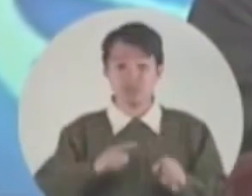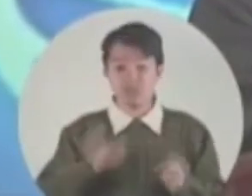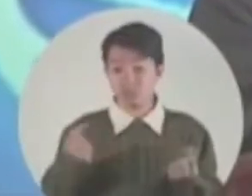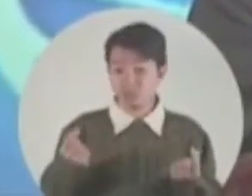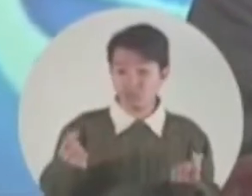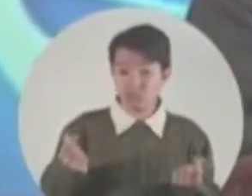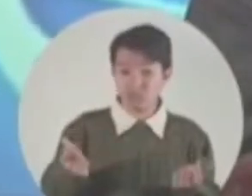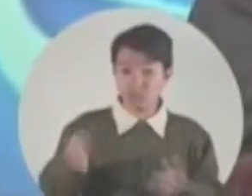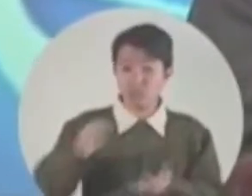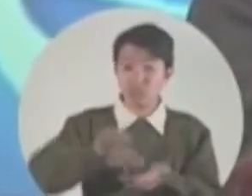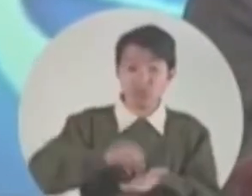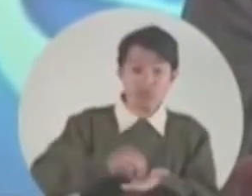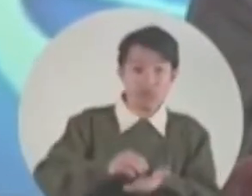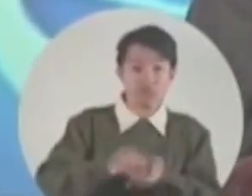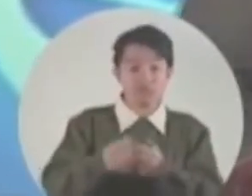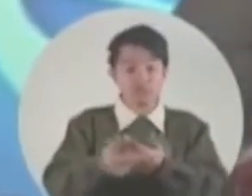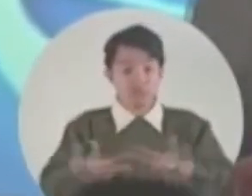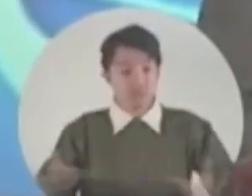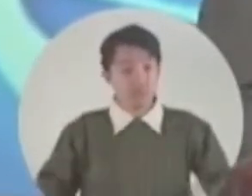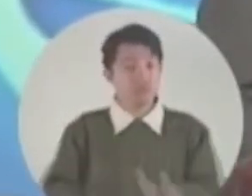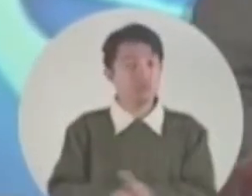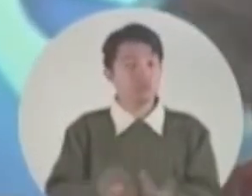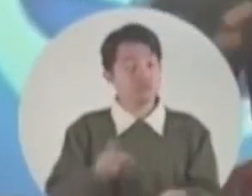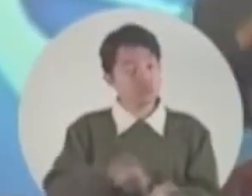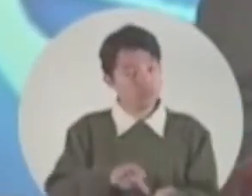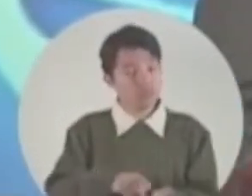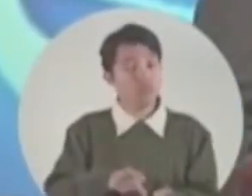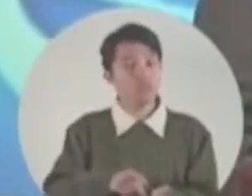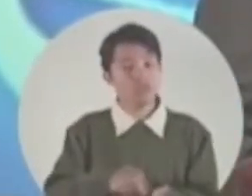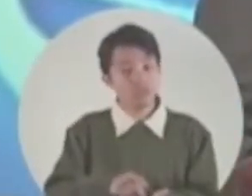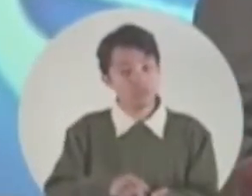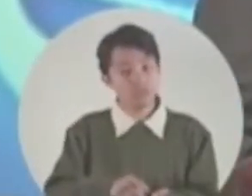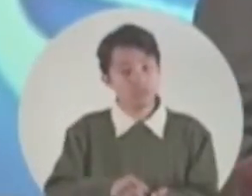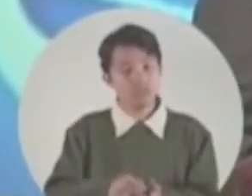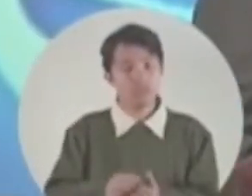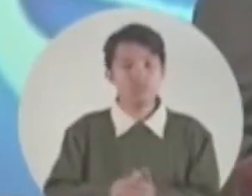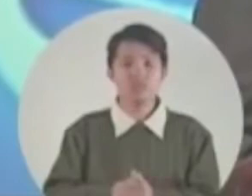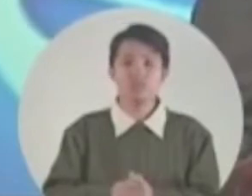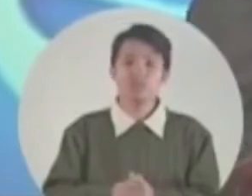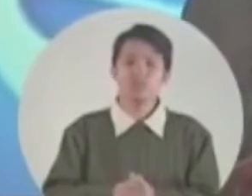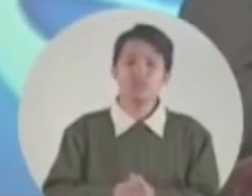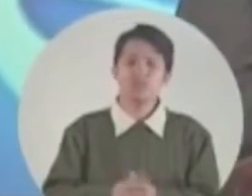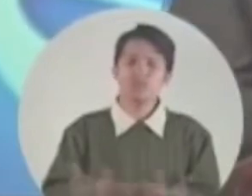que na verdade ele estava preocupado com a grana que não tinha entrado.